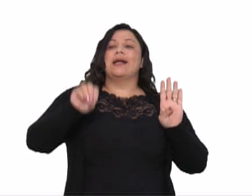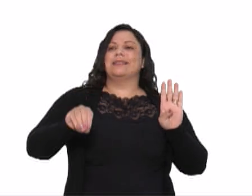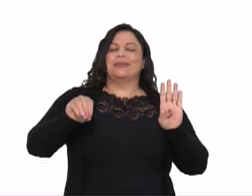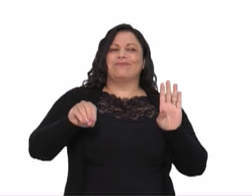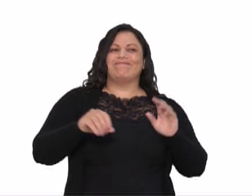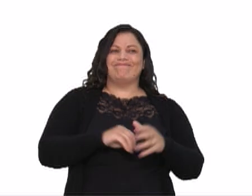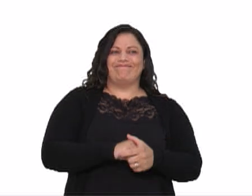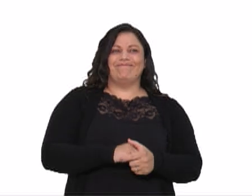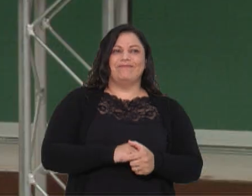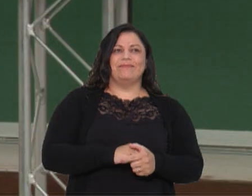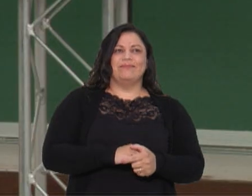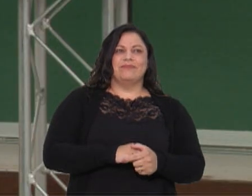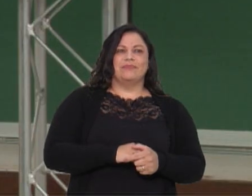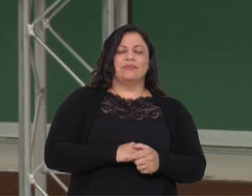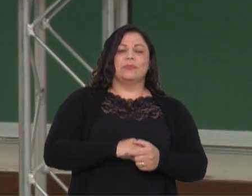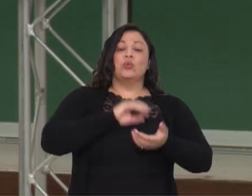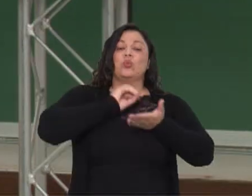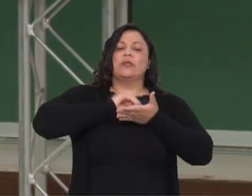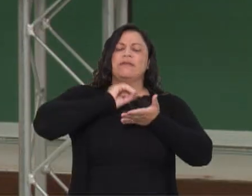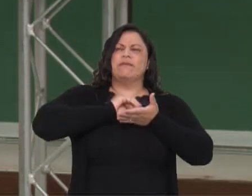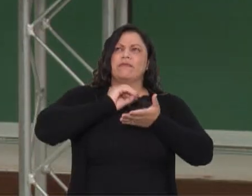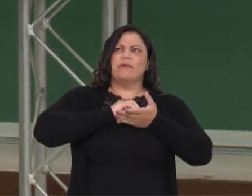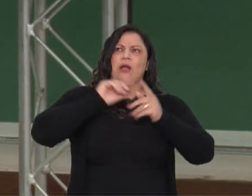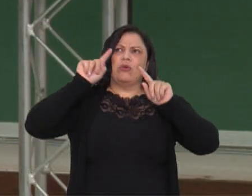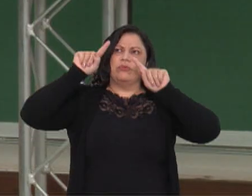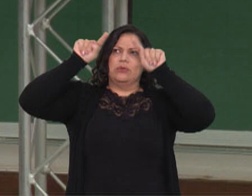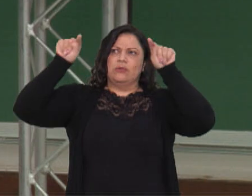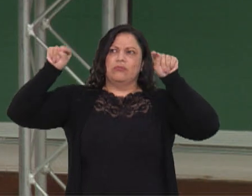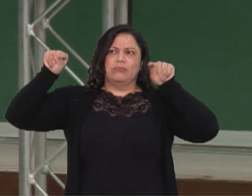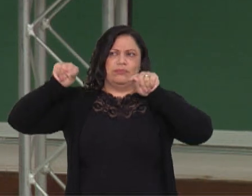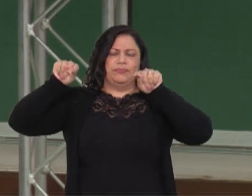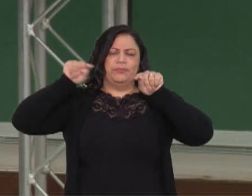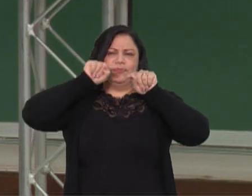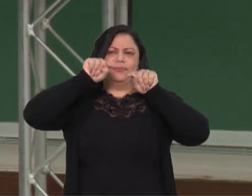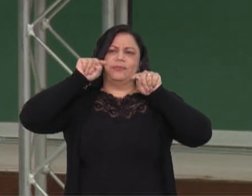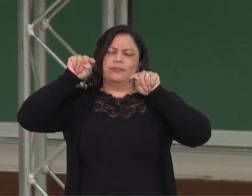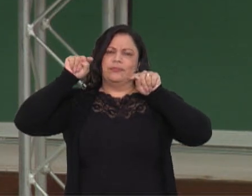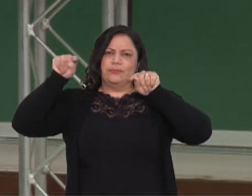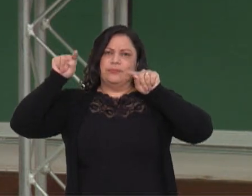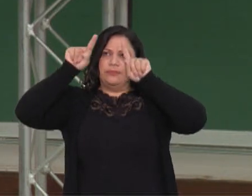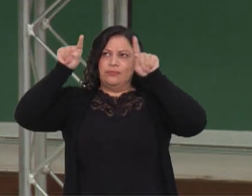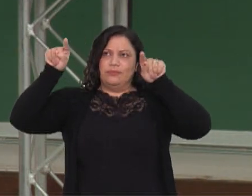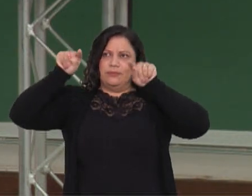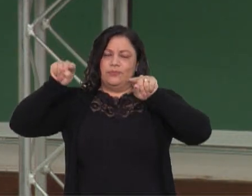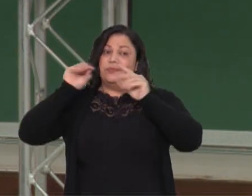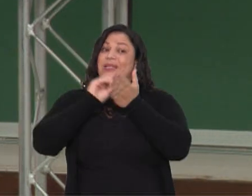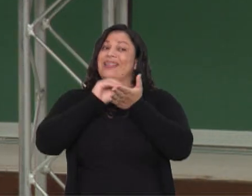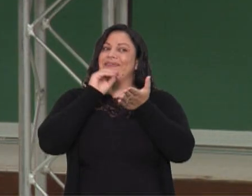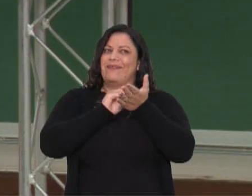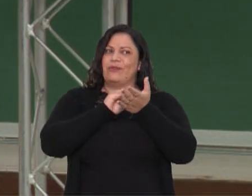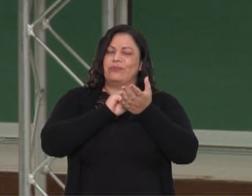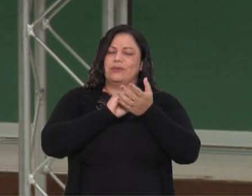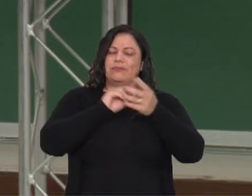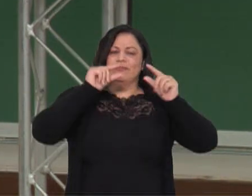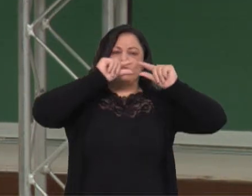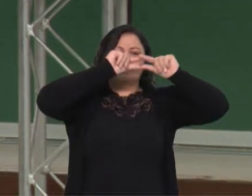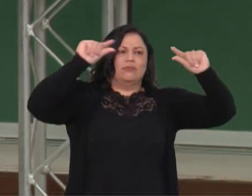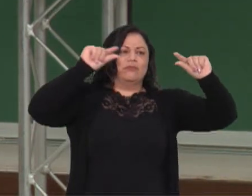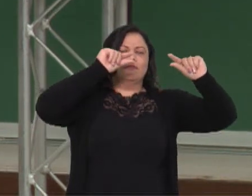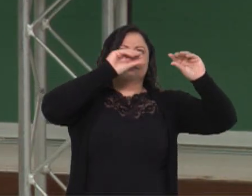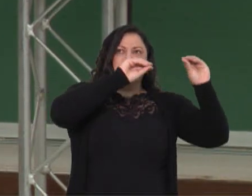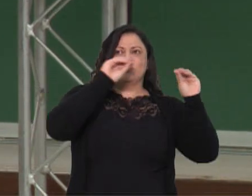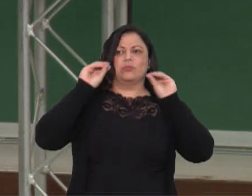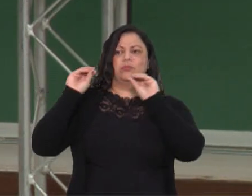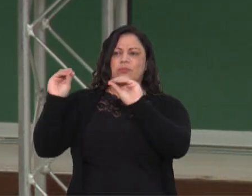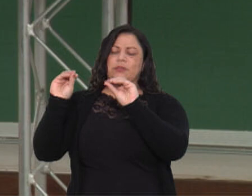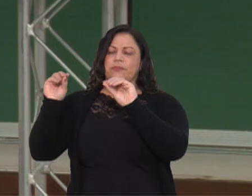é o exemplo que eu fiz em cima. E tem que vir entre as chaves. Estão vendo? Eu peguei só um trecho do que